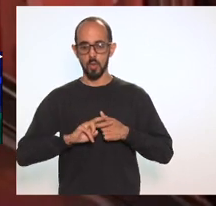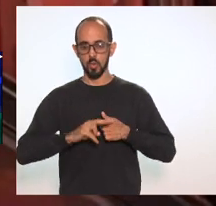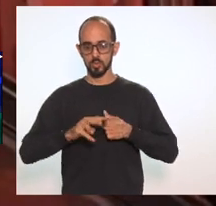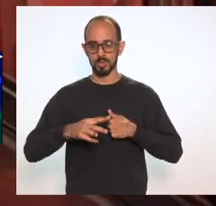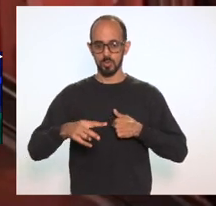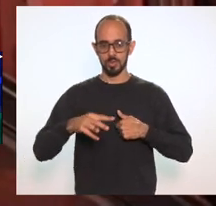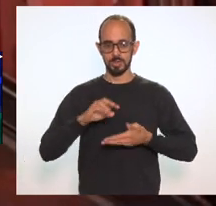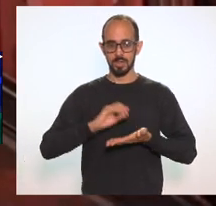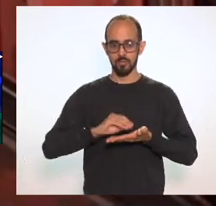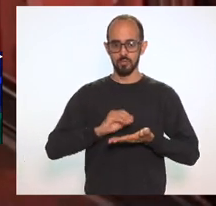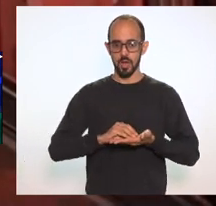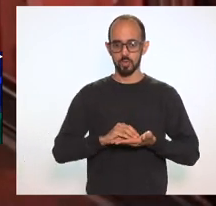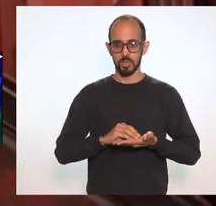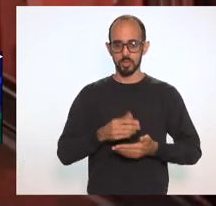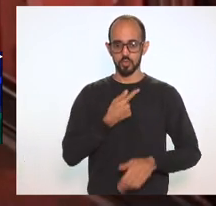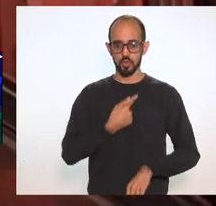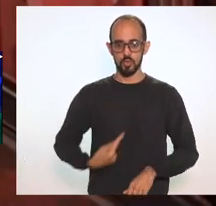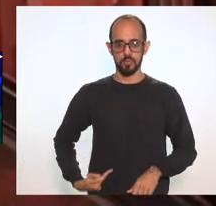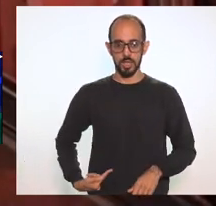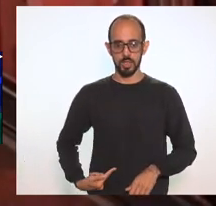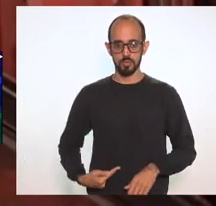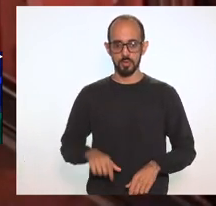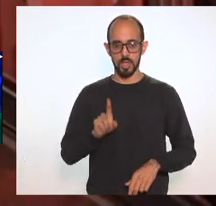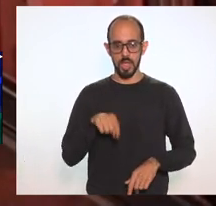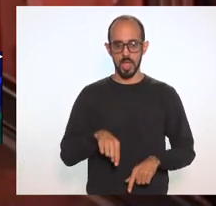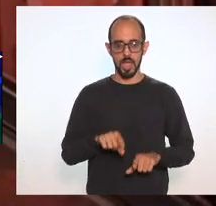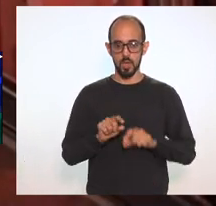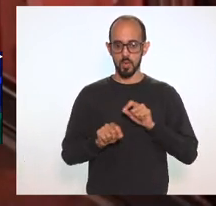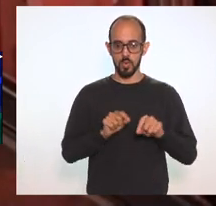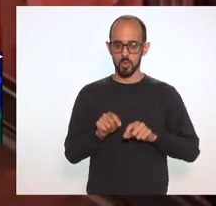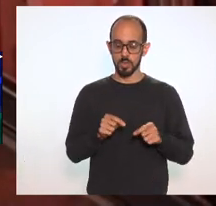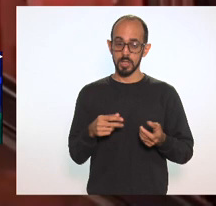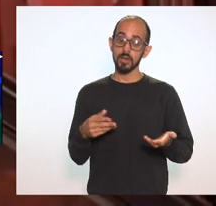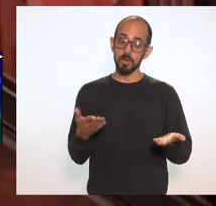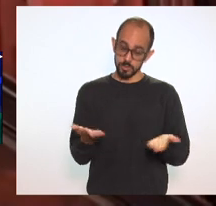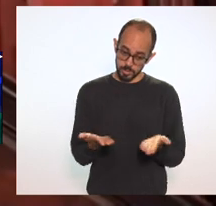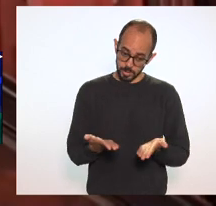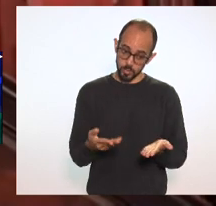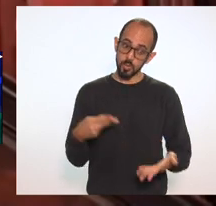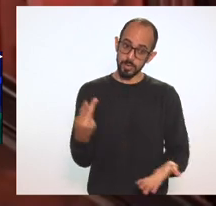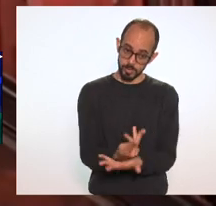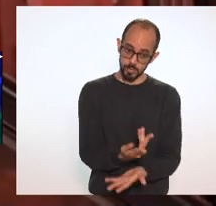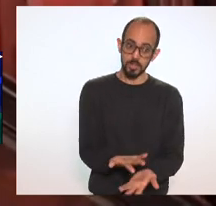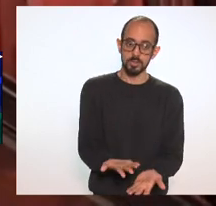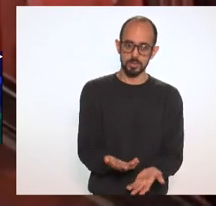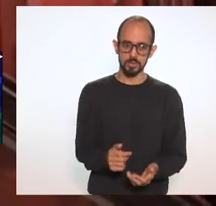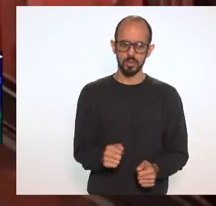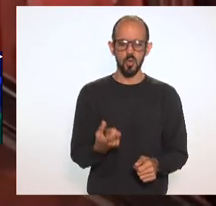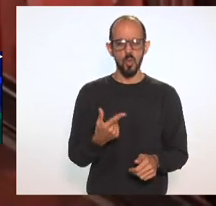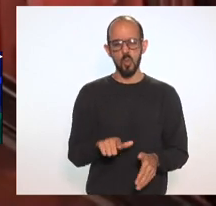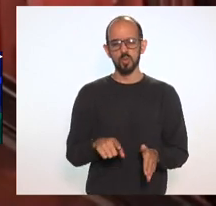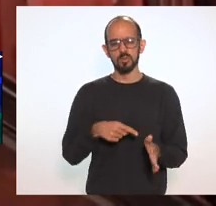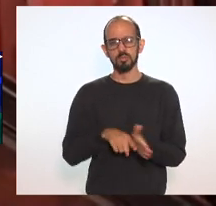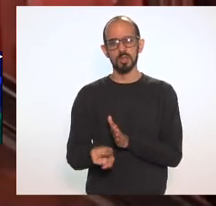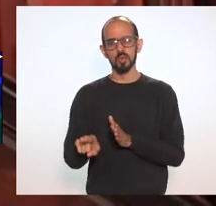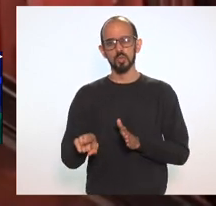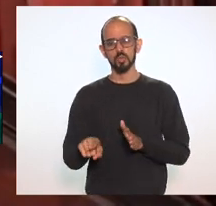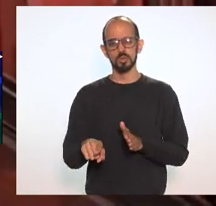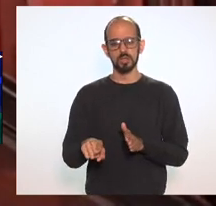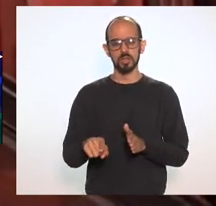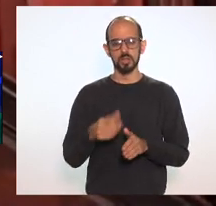foi é isso que achas presidência hoje uma outra pergunta se é uma presidente